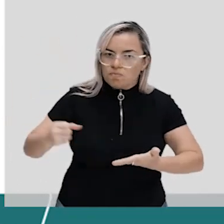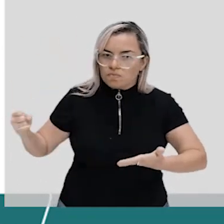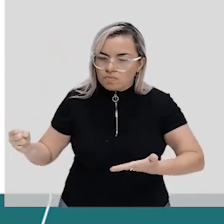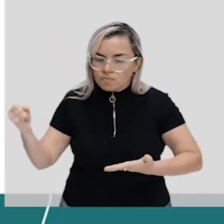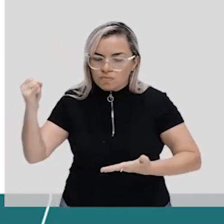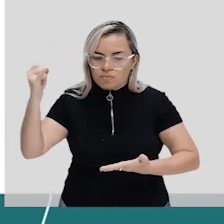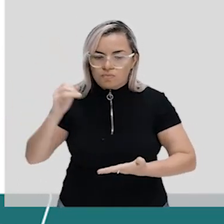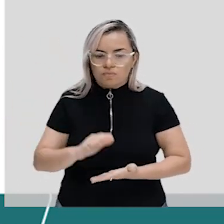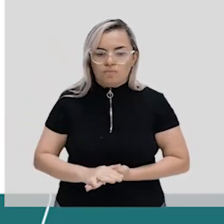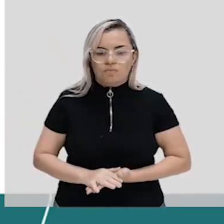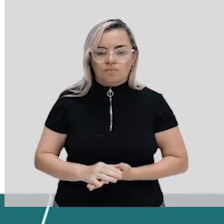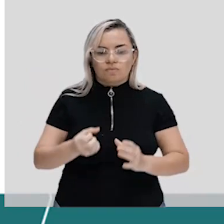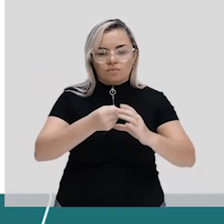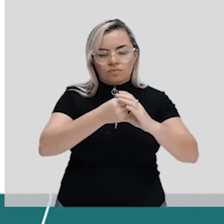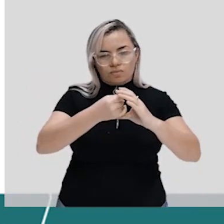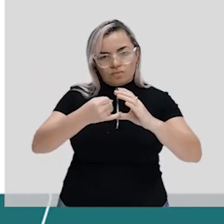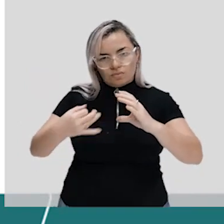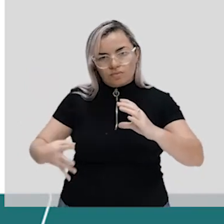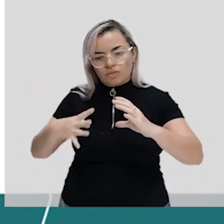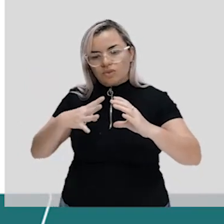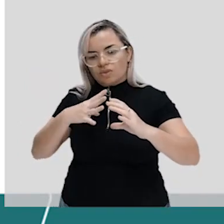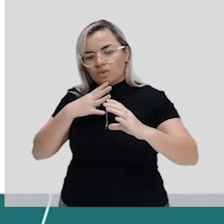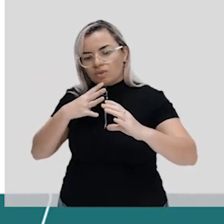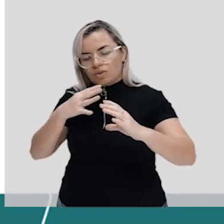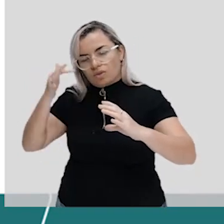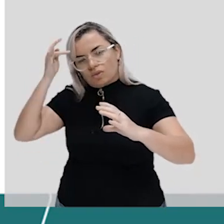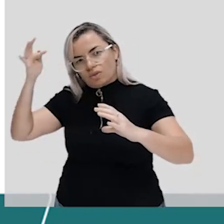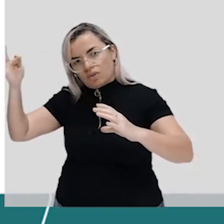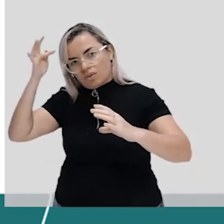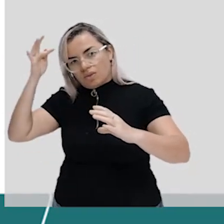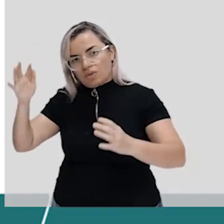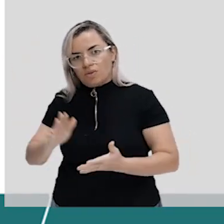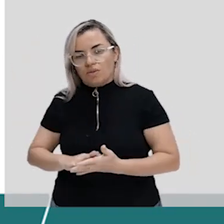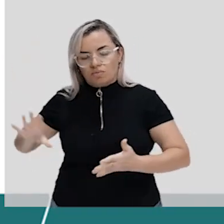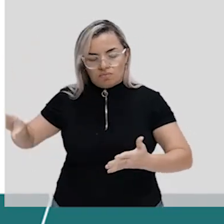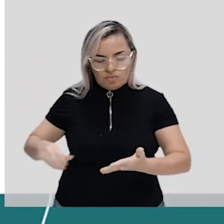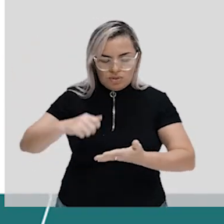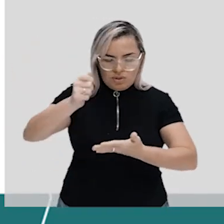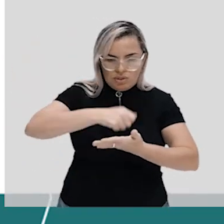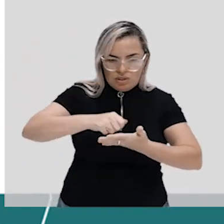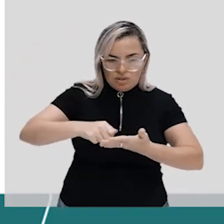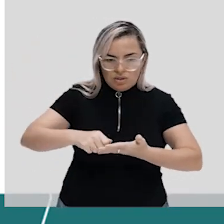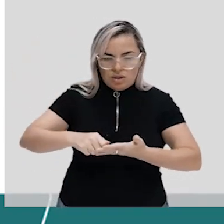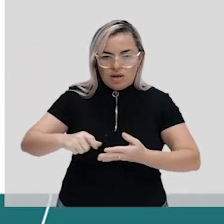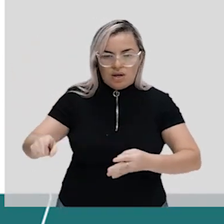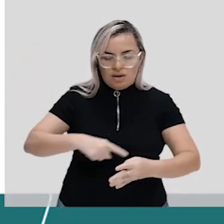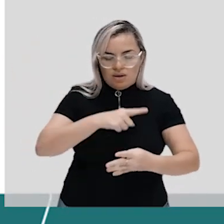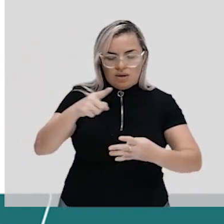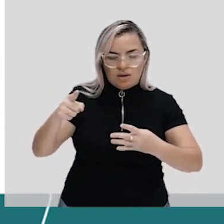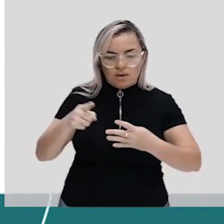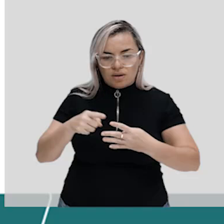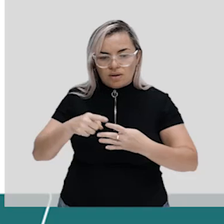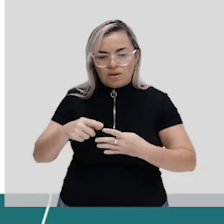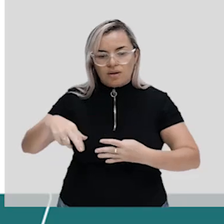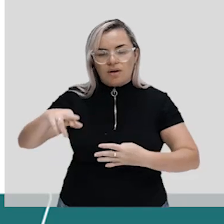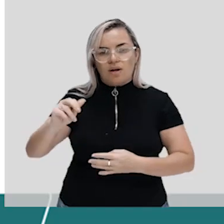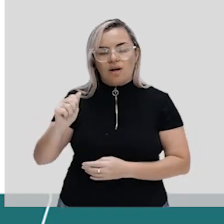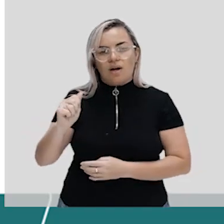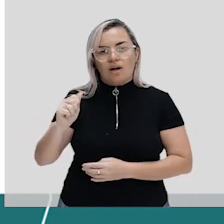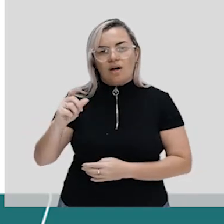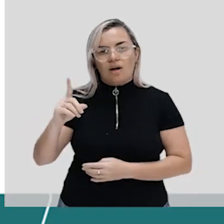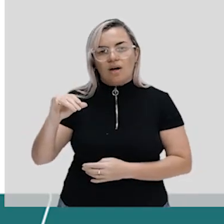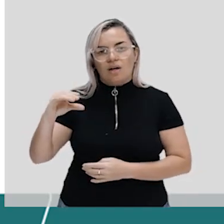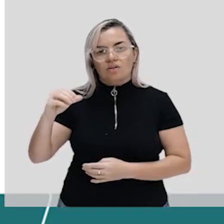aí. Características do conhecimento filosófico. Primeira, radicalidade. Professor, por que a filosofia